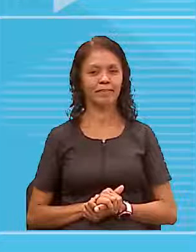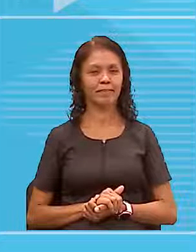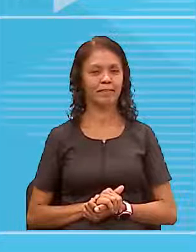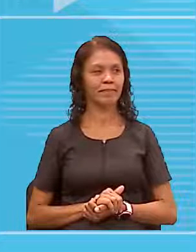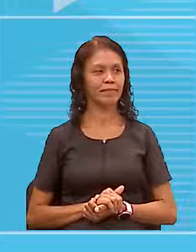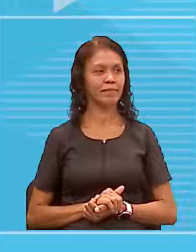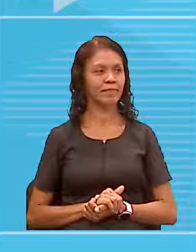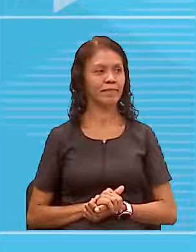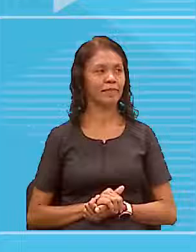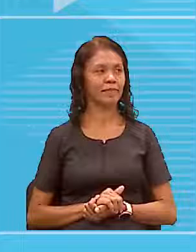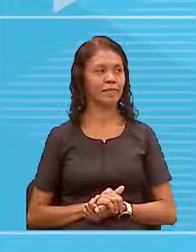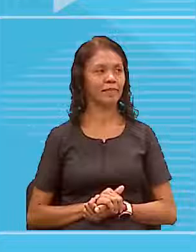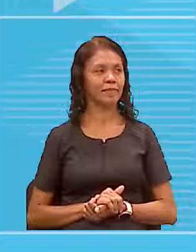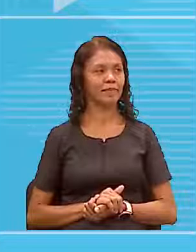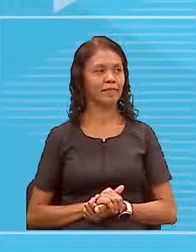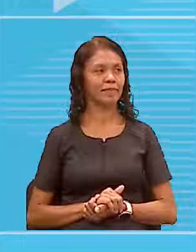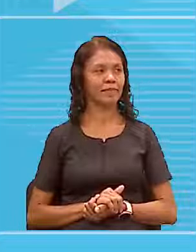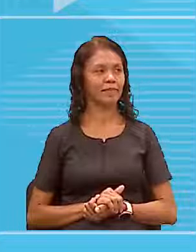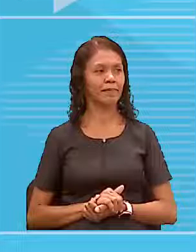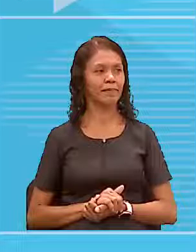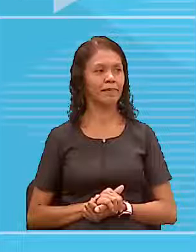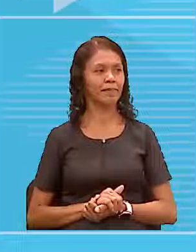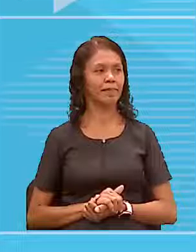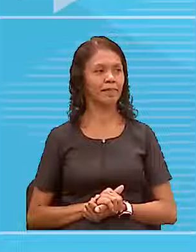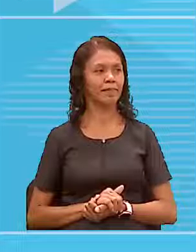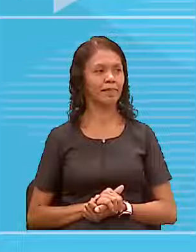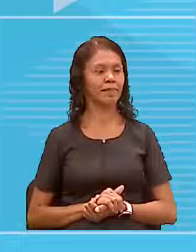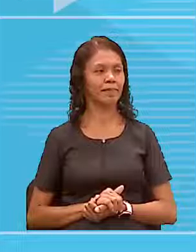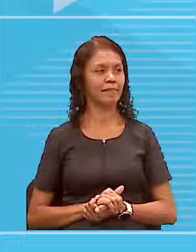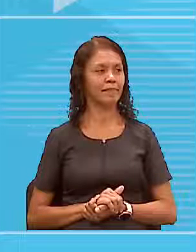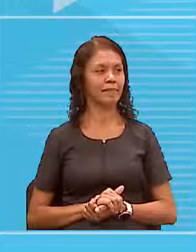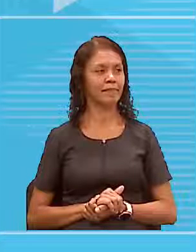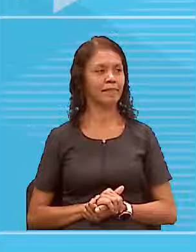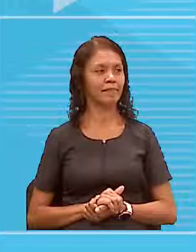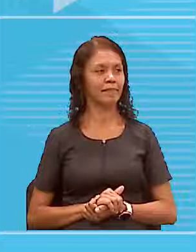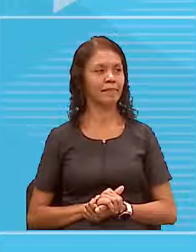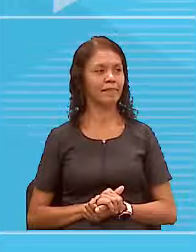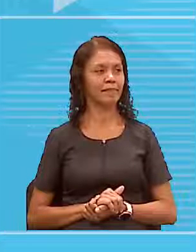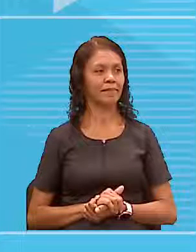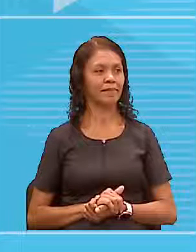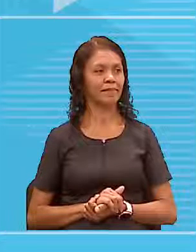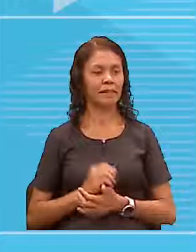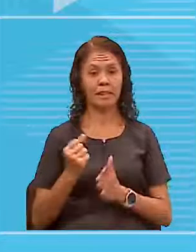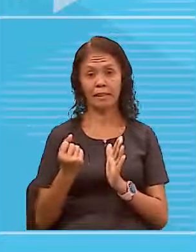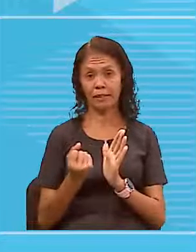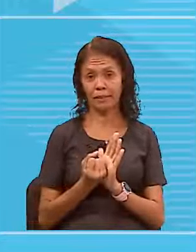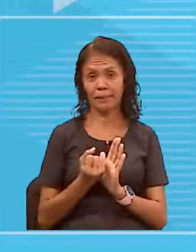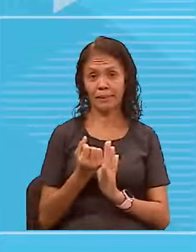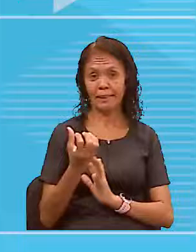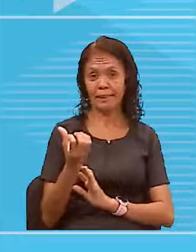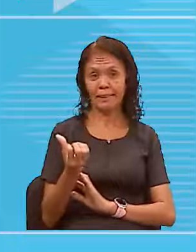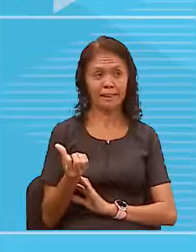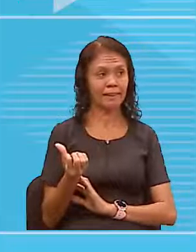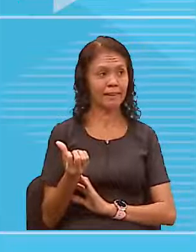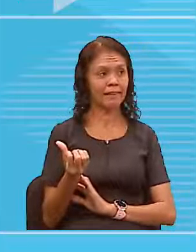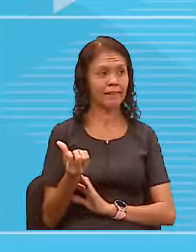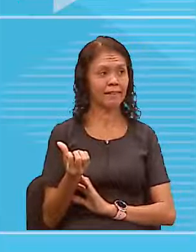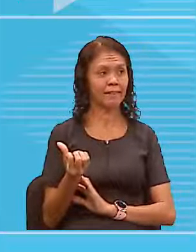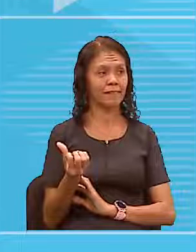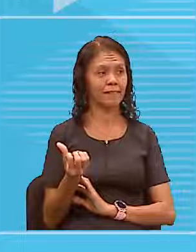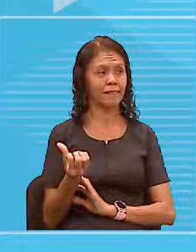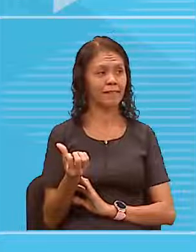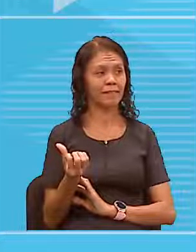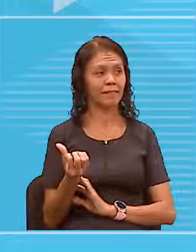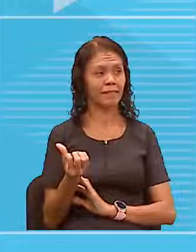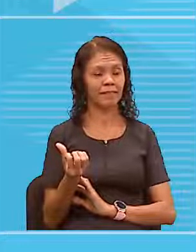Certo? Ou a média aritmética simples. Foi o que eu fiz, ó, Gabriel. Eu peguei a nota 6 toda. De maneira,